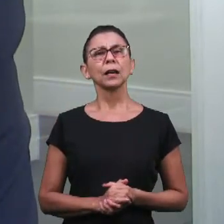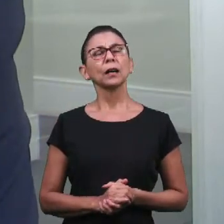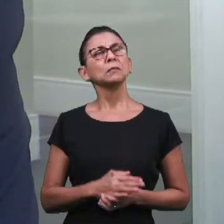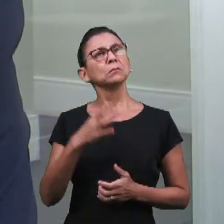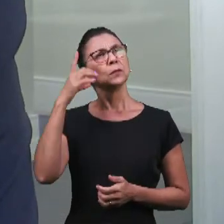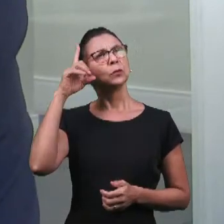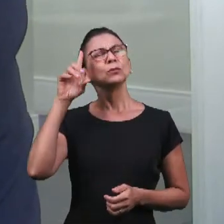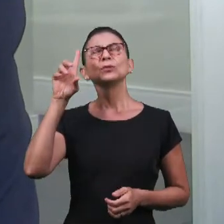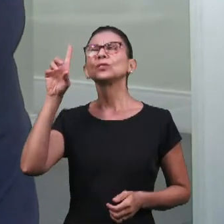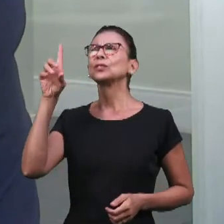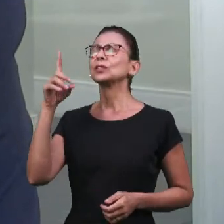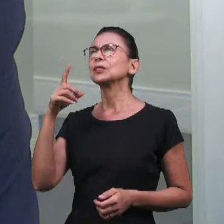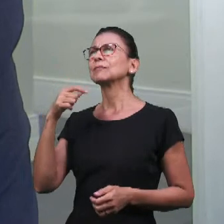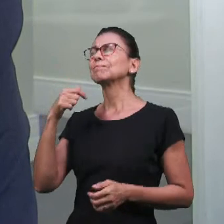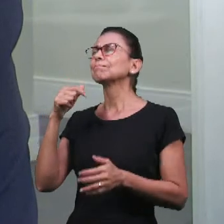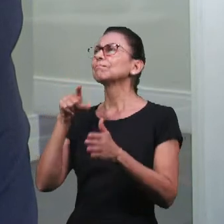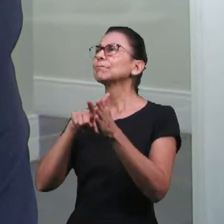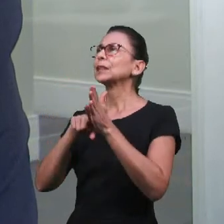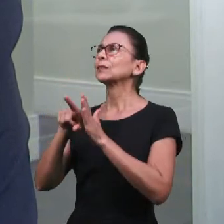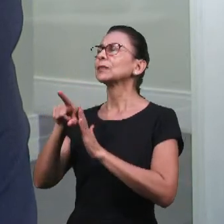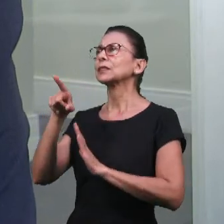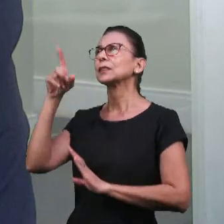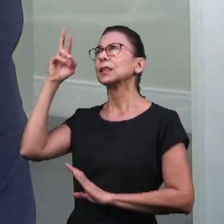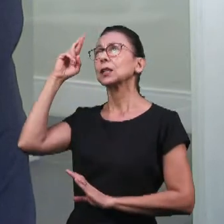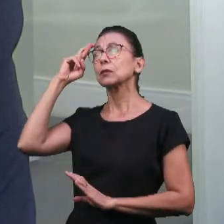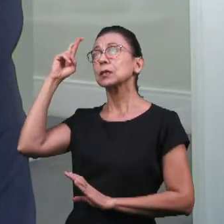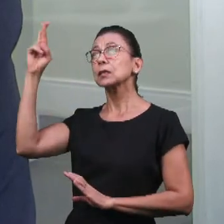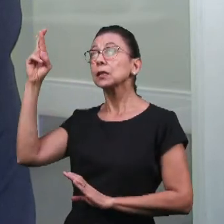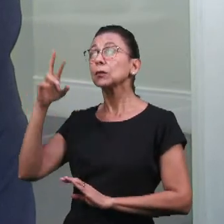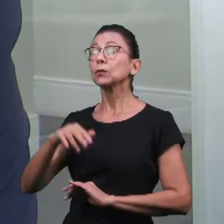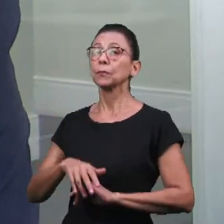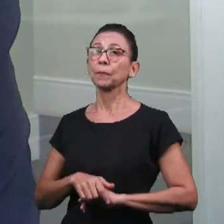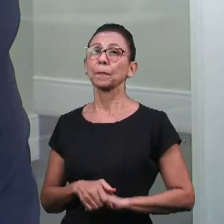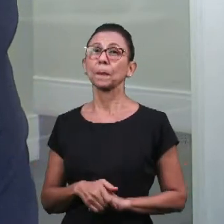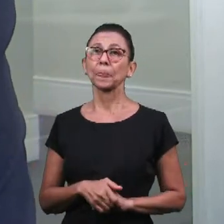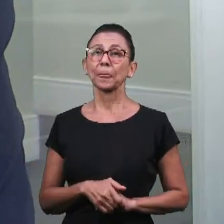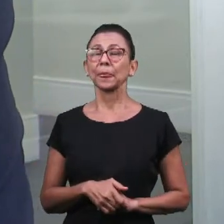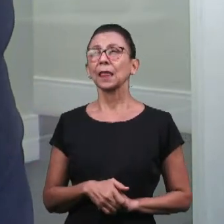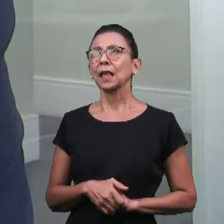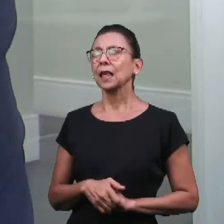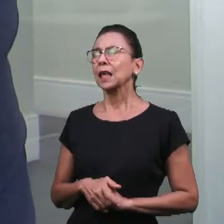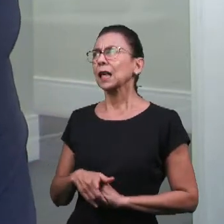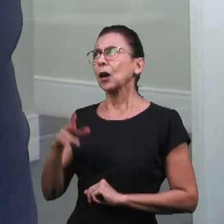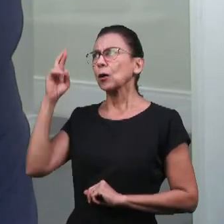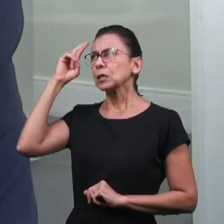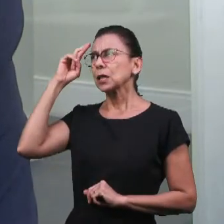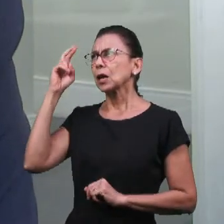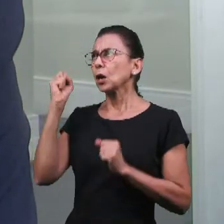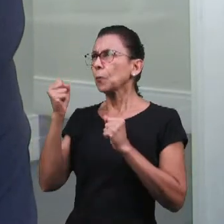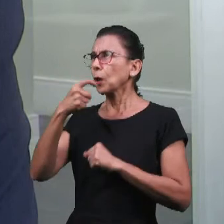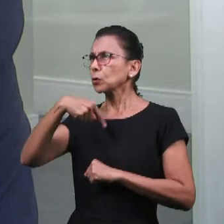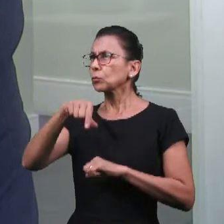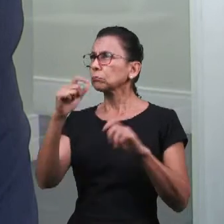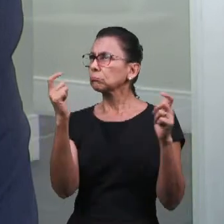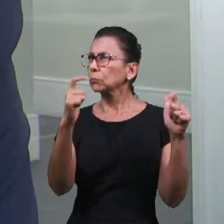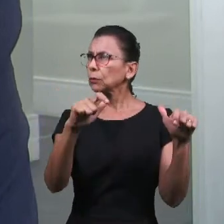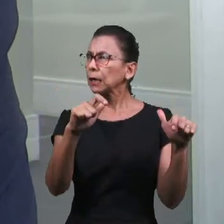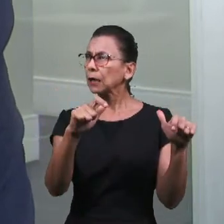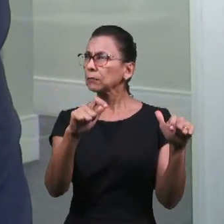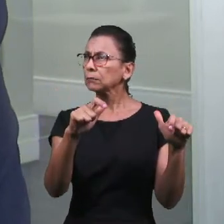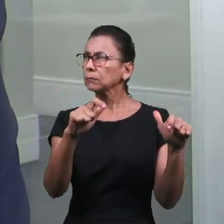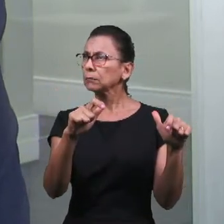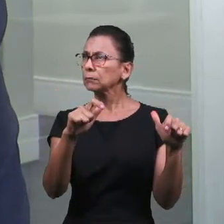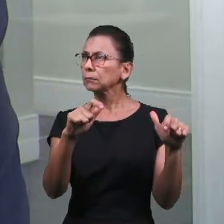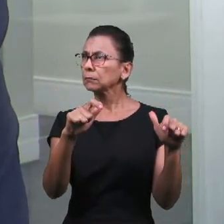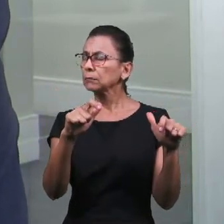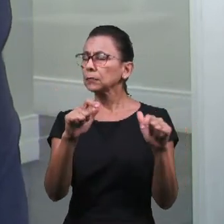pergunta ao Senhor, né? Que ele me ensinou e disse: Senhor, eu vou a tal lugar. Aí a palavra saiu assim: